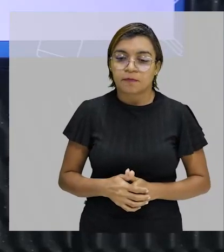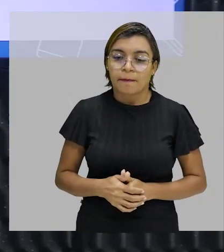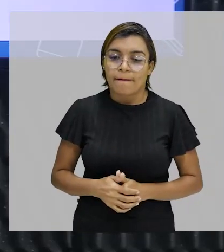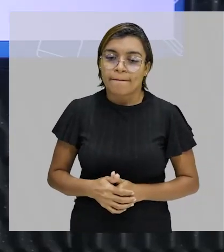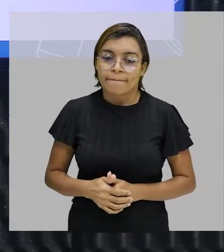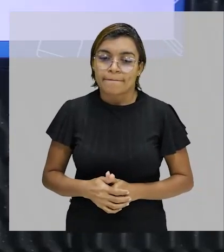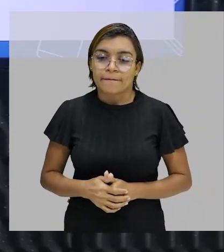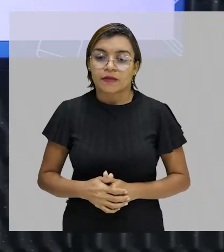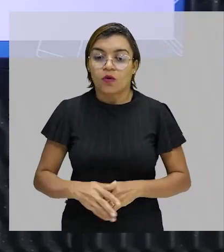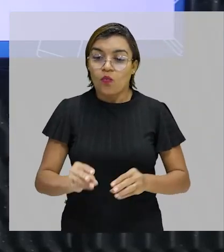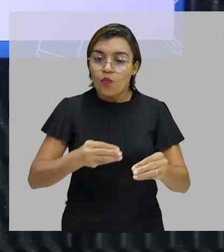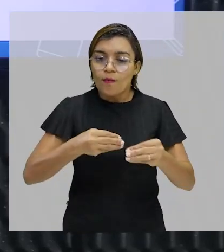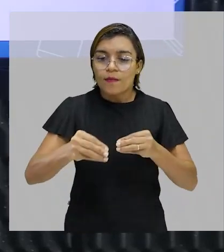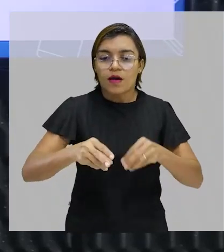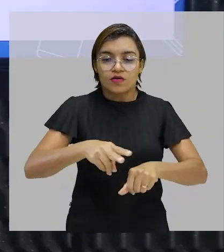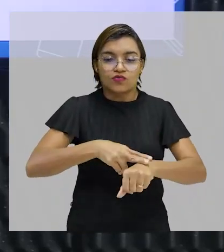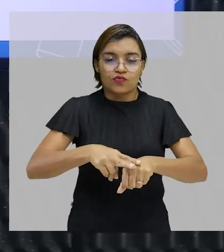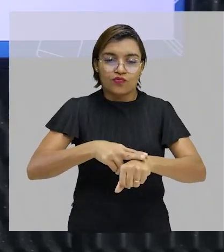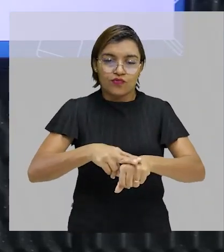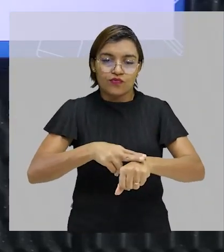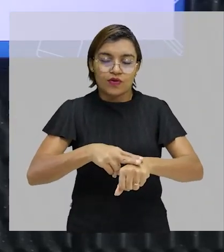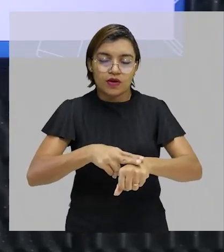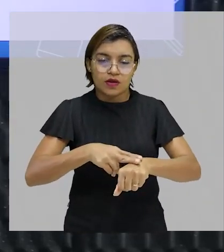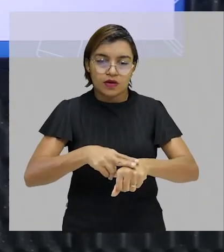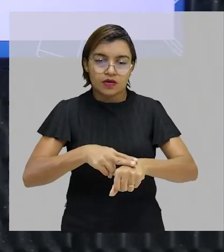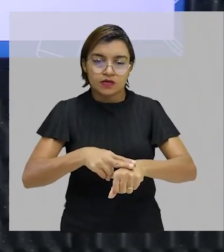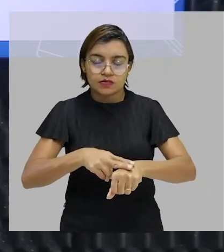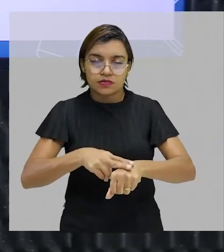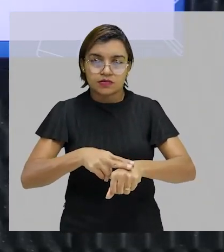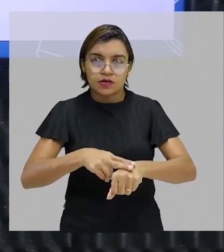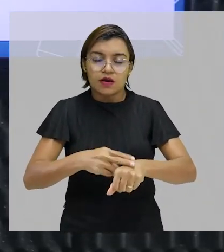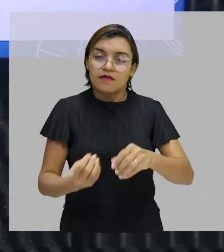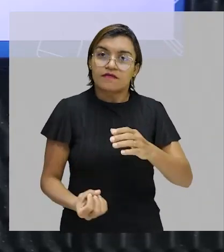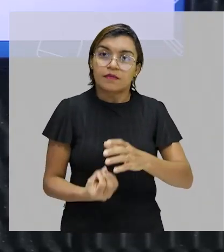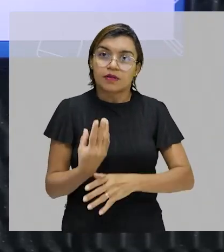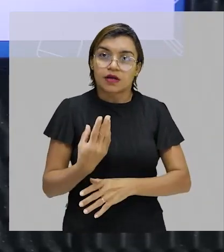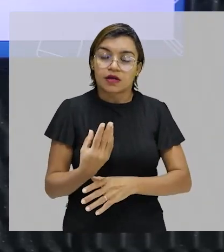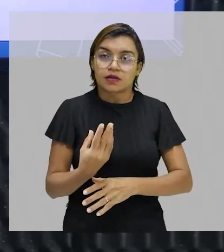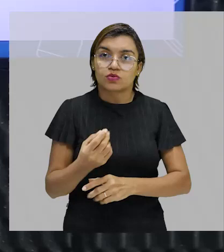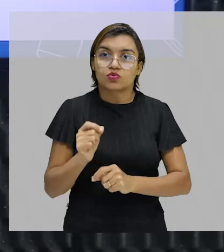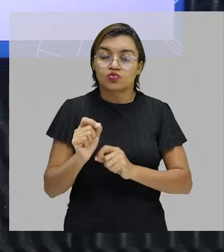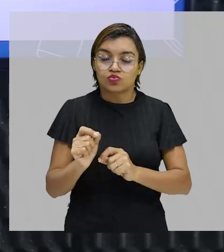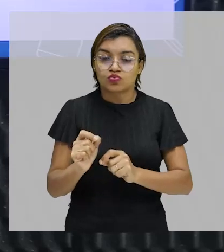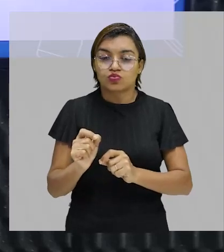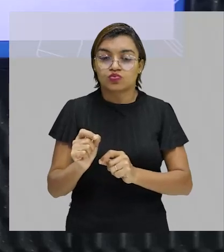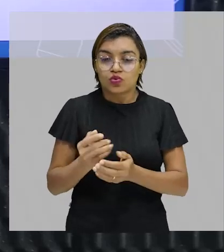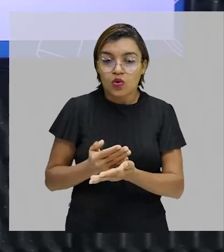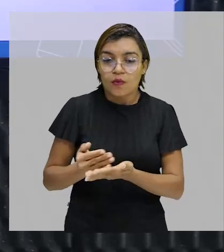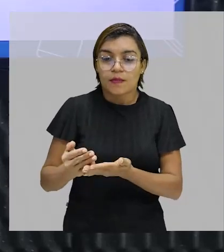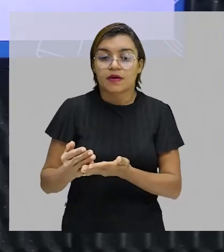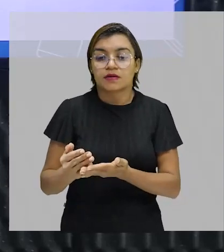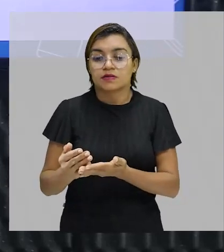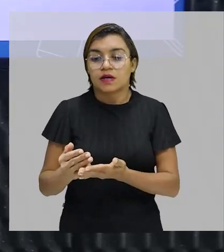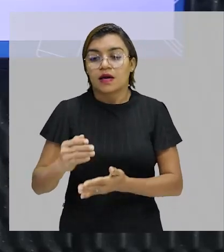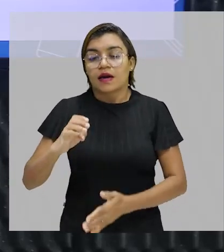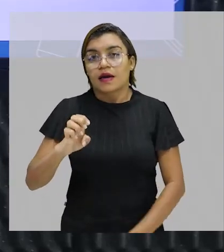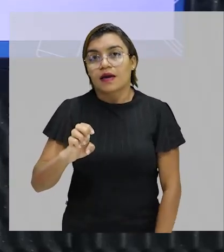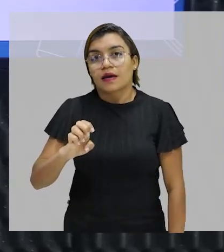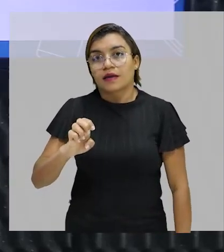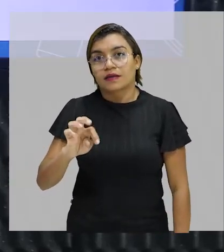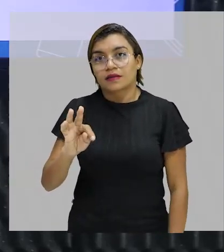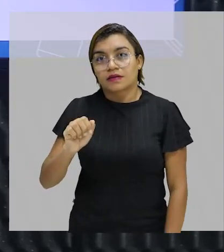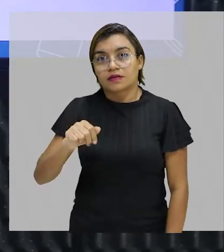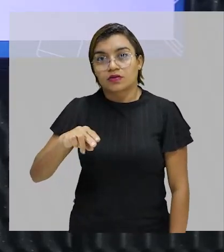plástico verde, ele é fabricado a partir do etanol, né? Essa reação da fabricação vai ser mostrada no